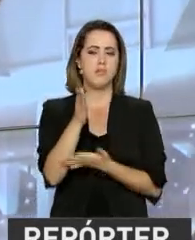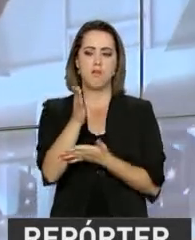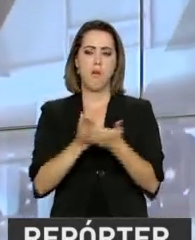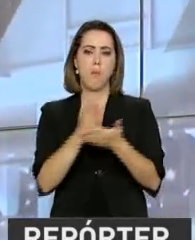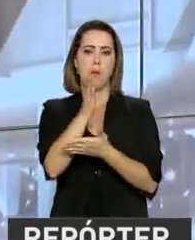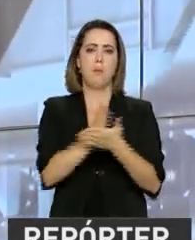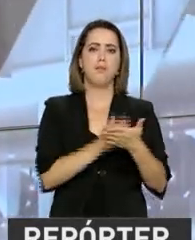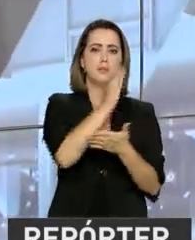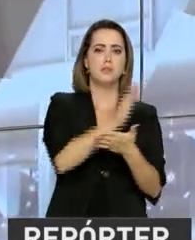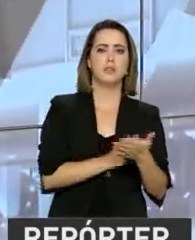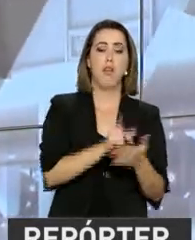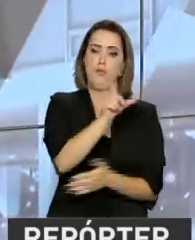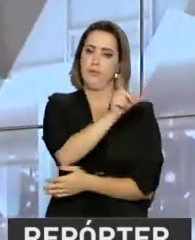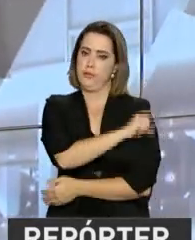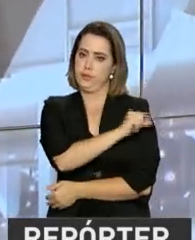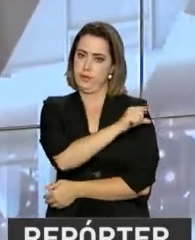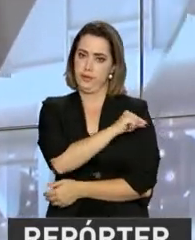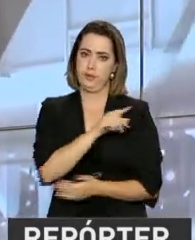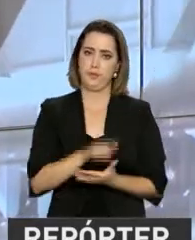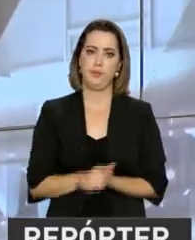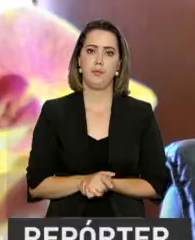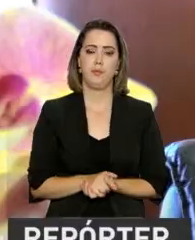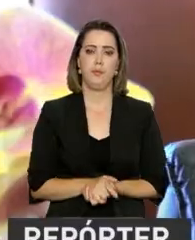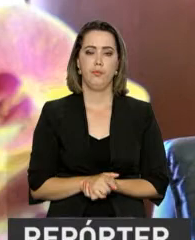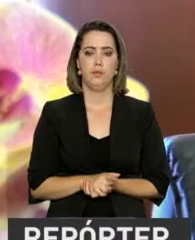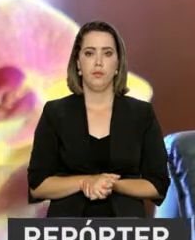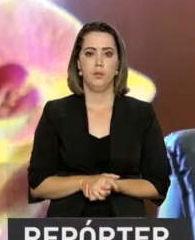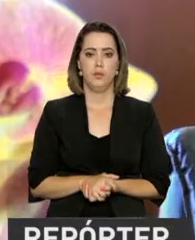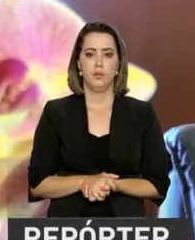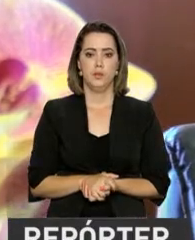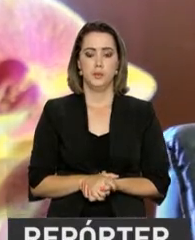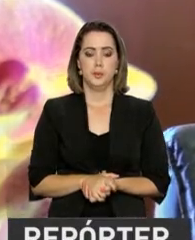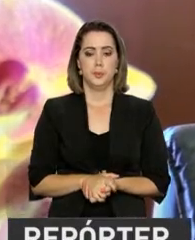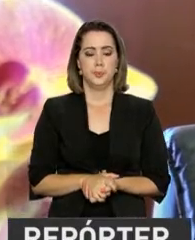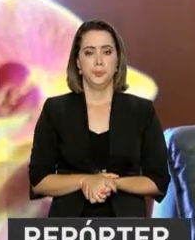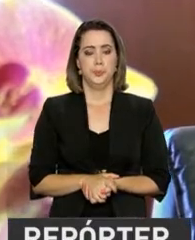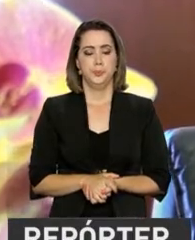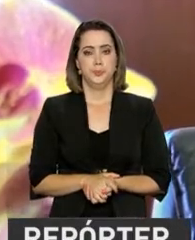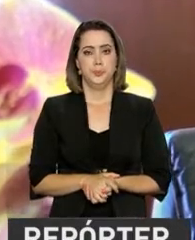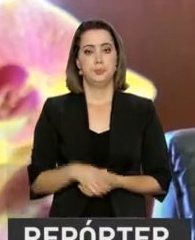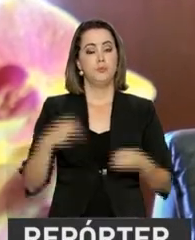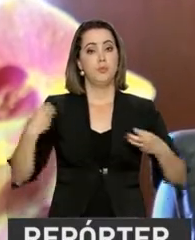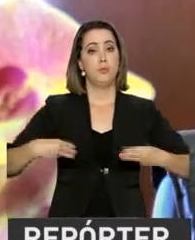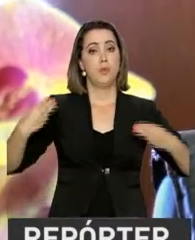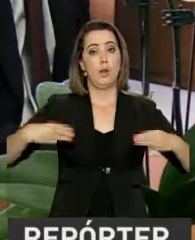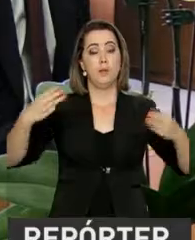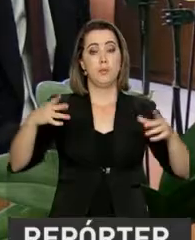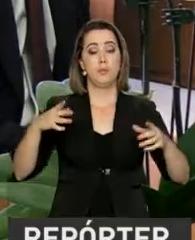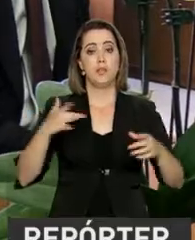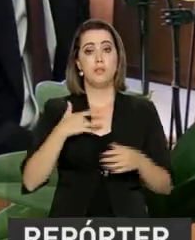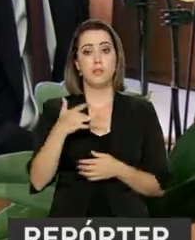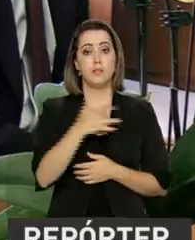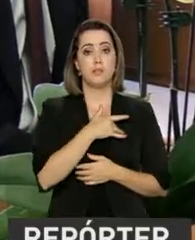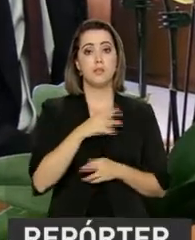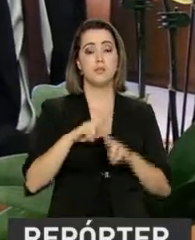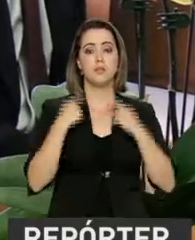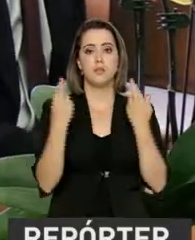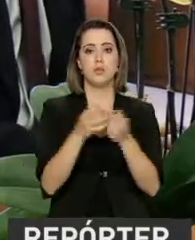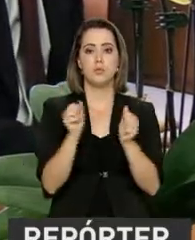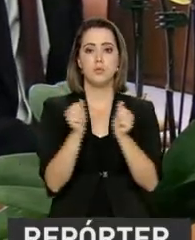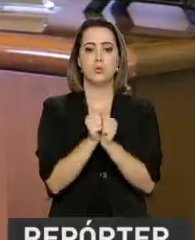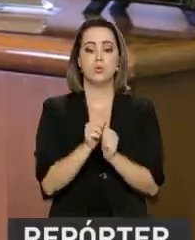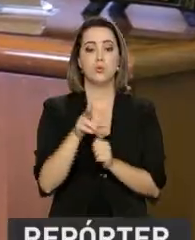necessário fracionar as doses da vacina. O ministro da Saúde, Ricardo Barros, se reuniu com a diretora